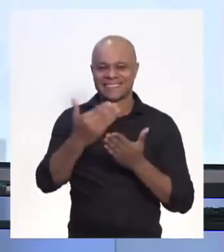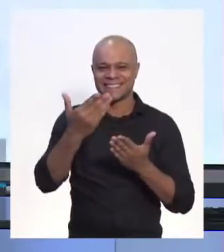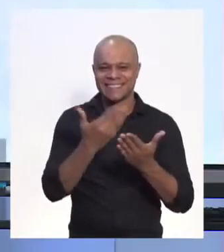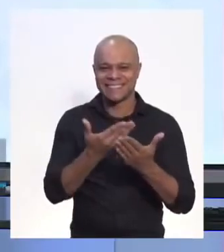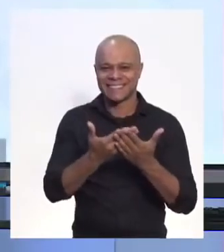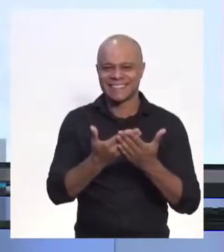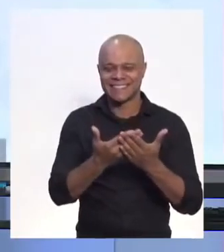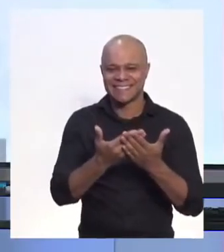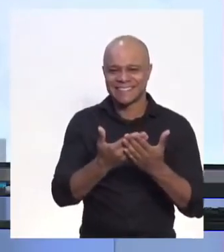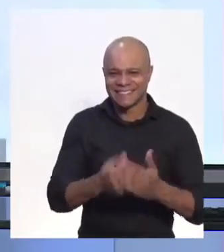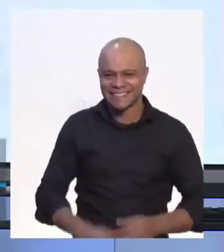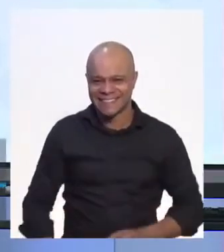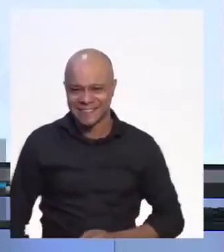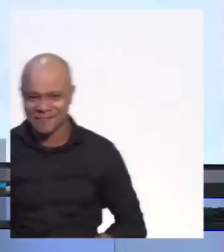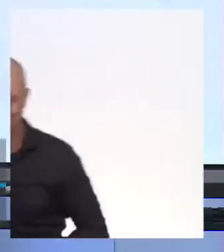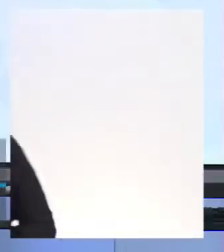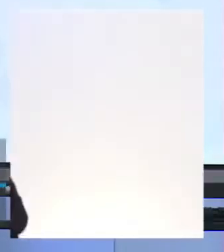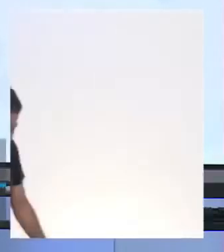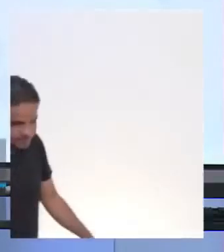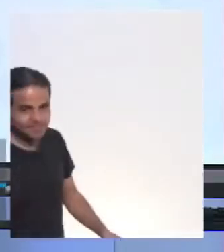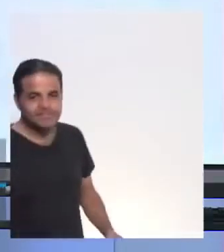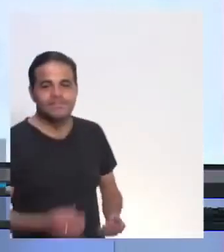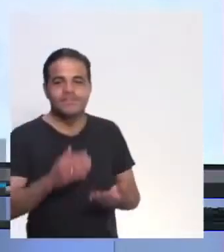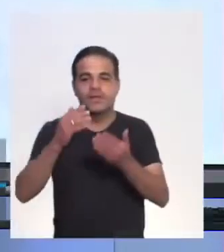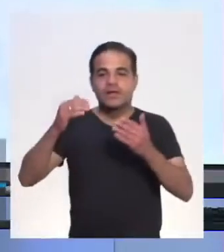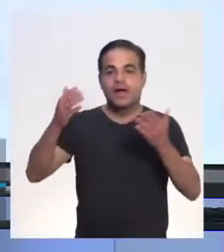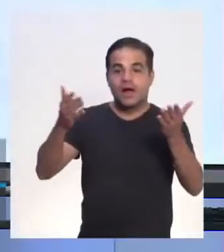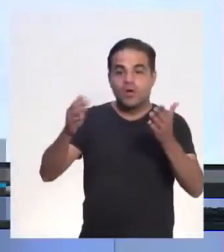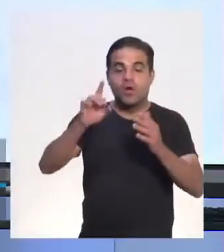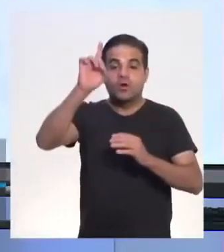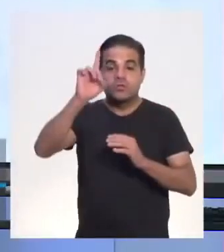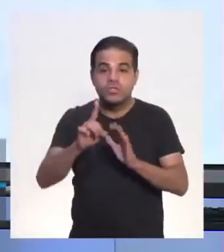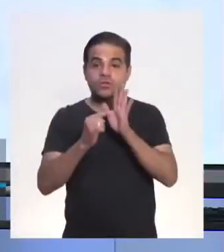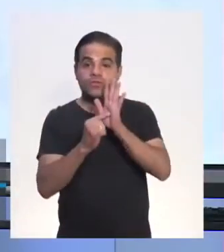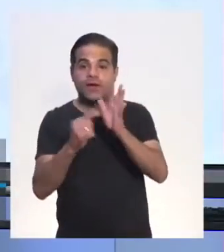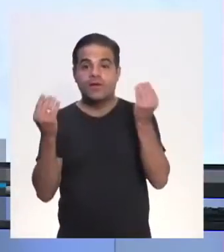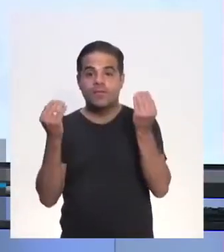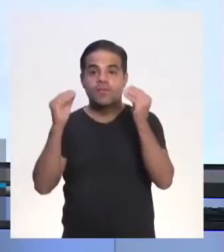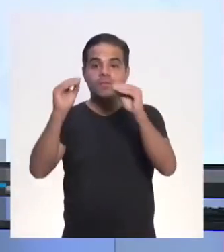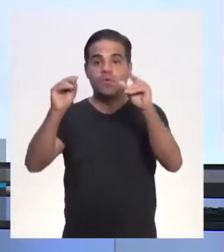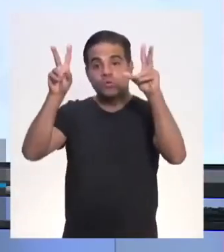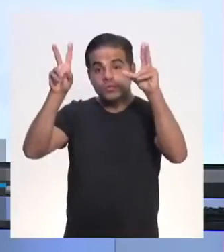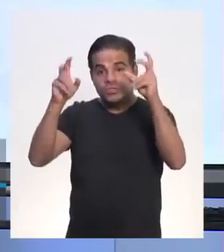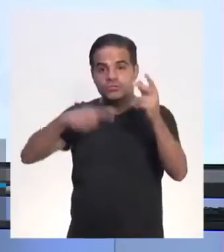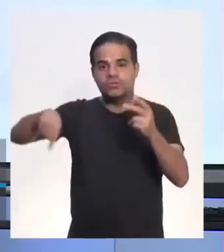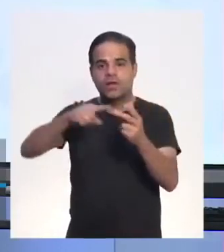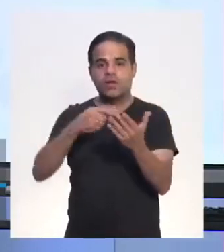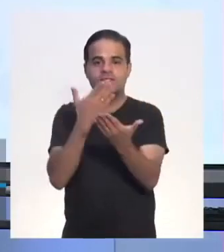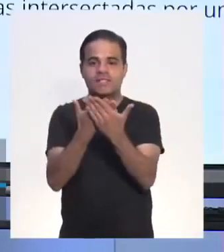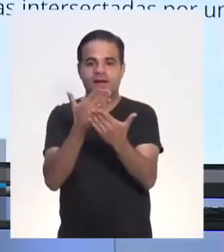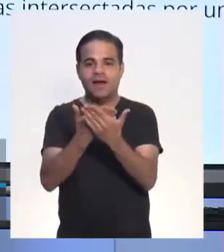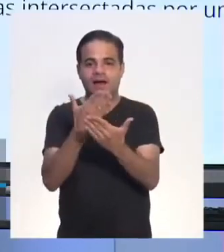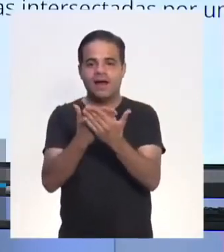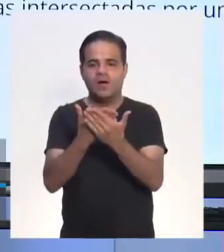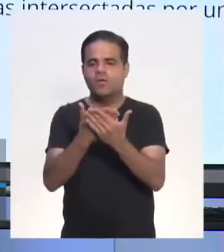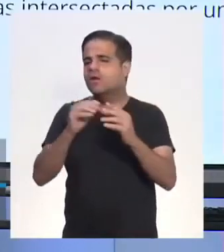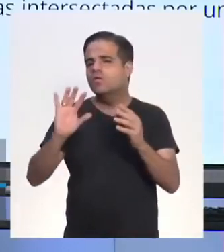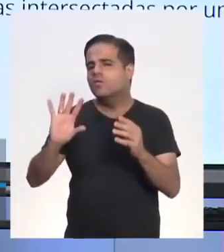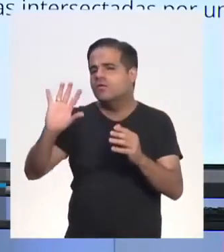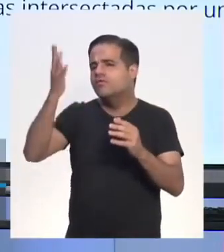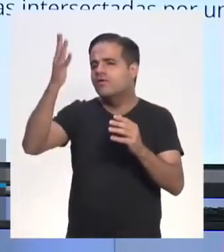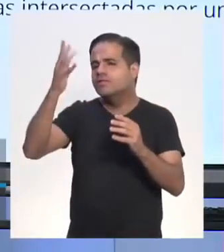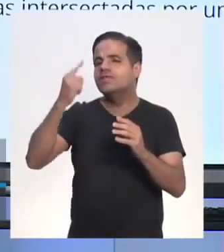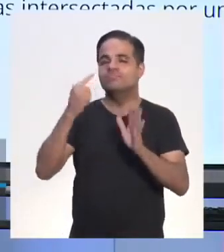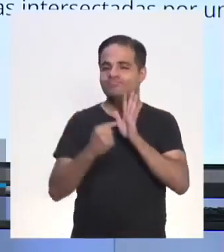aparece para vocês aí. Nosso diretor vai colocar o título lá da nossa aula, tá ok? E aí, o que vai acontecer? Tá?